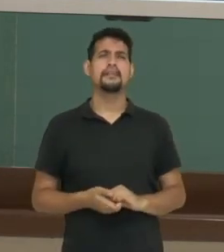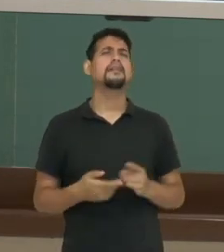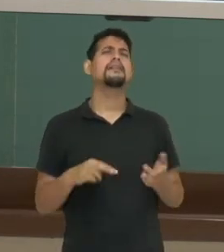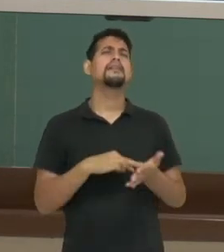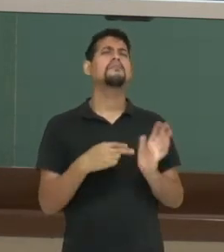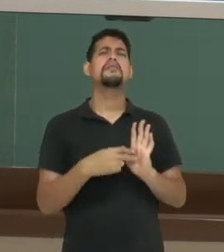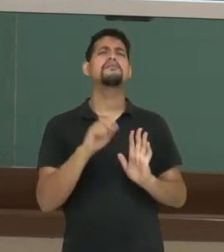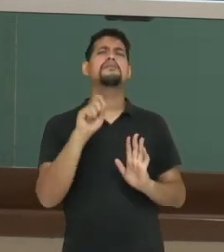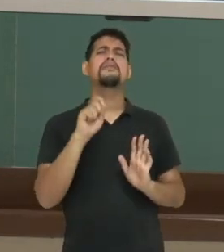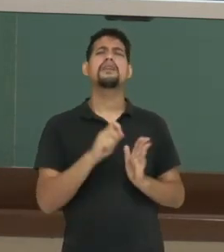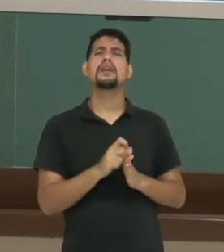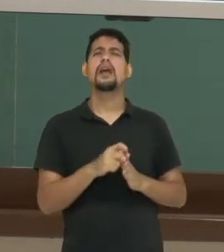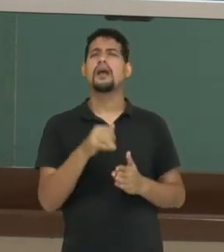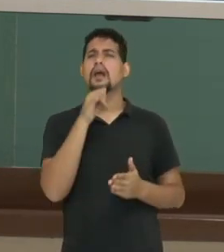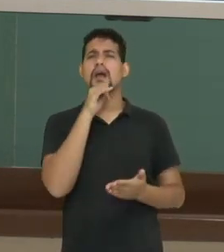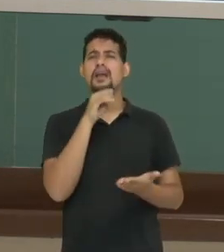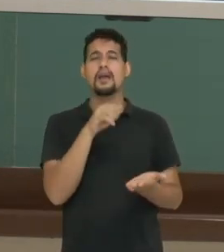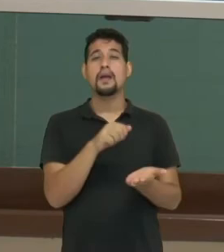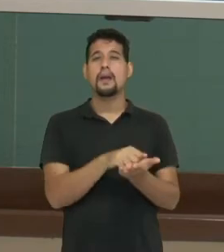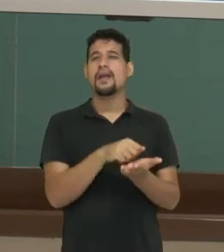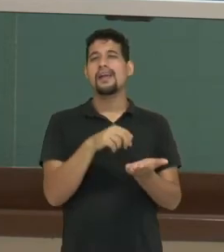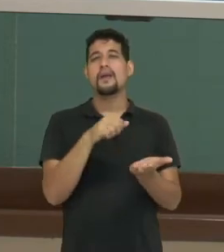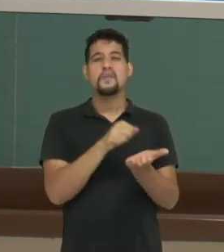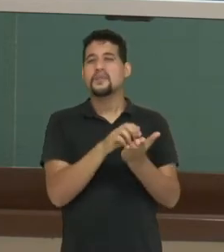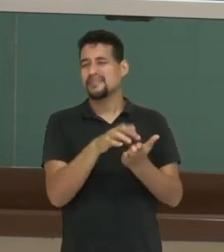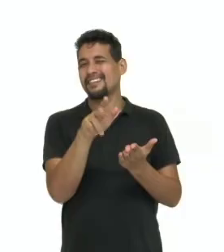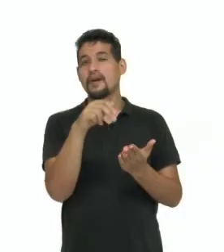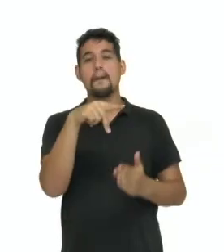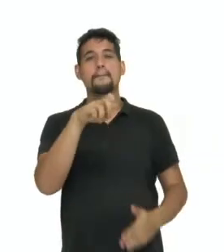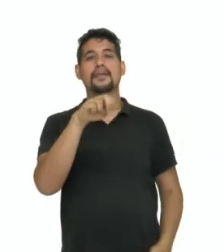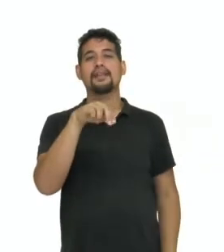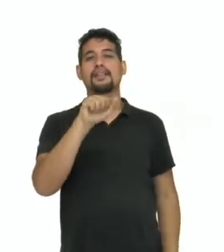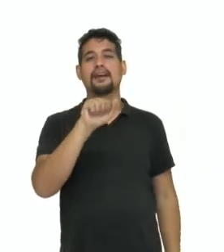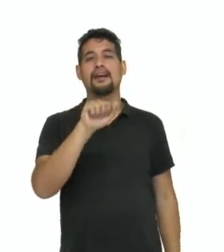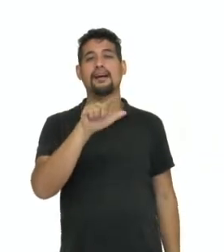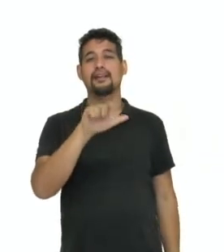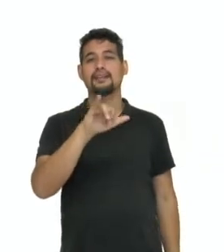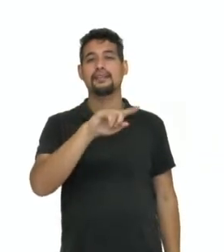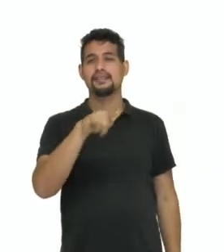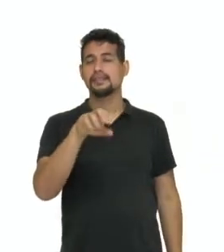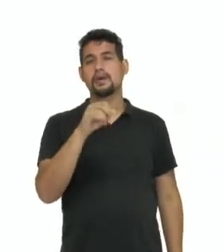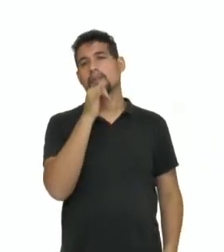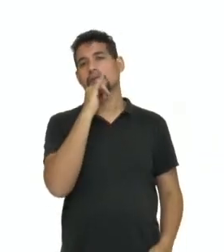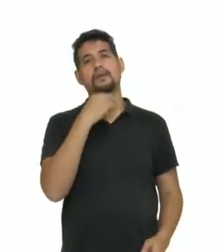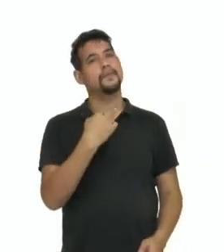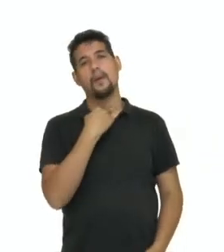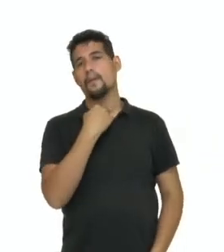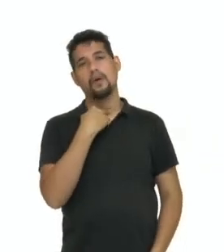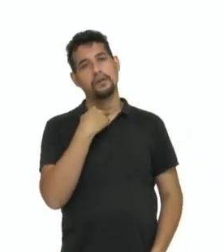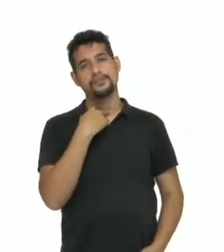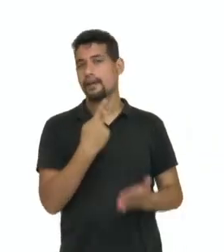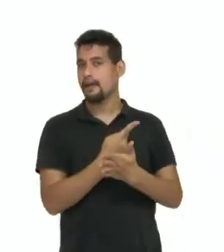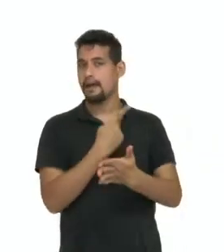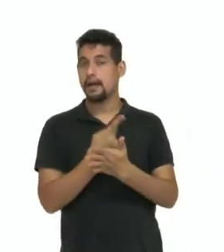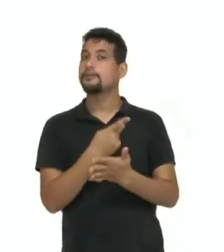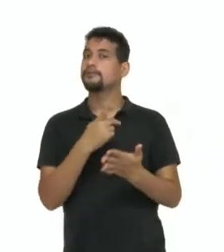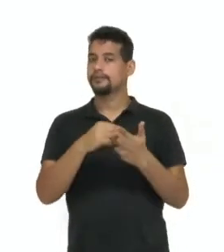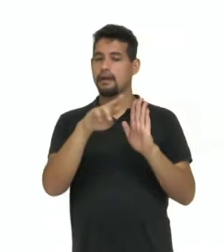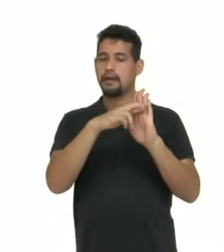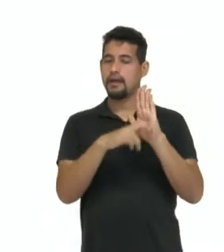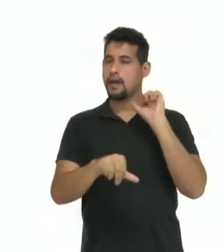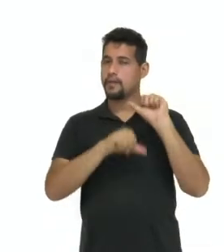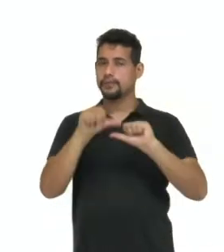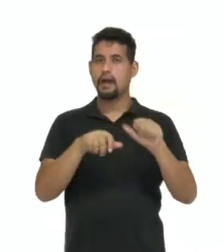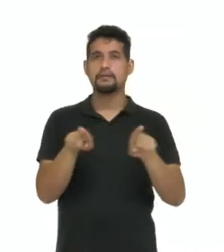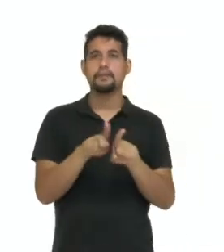Quanto a penalizações, aquilo que não é permitido, atualmente, então essas regras foram atualizadas,